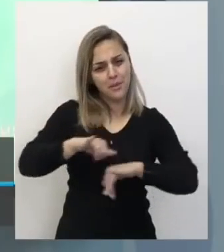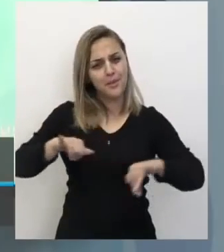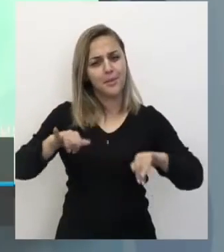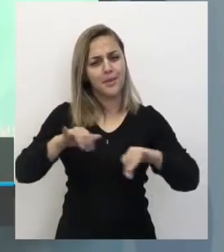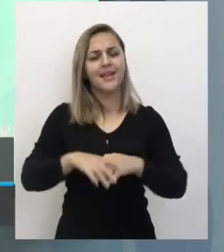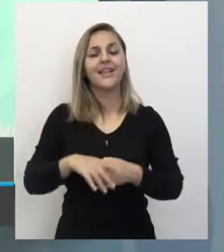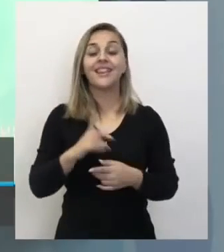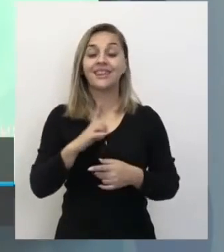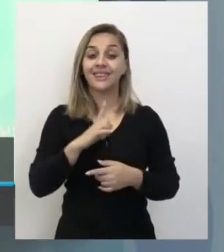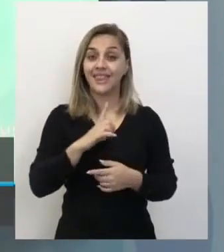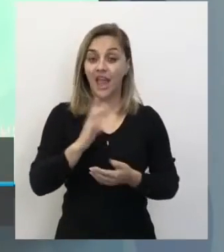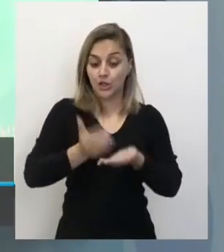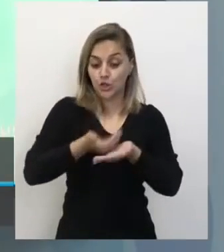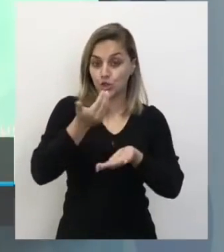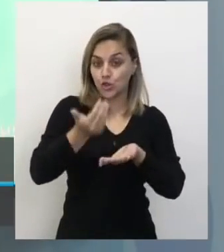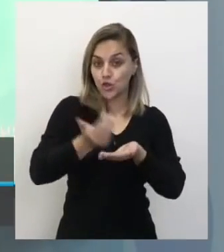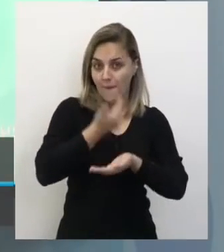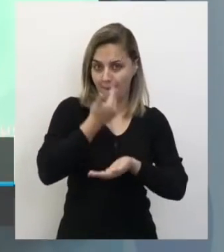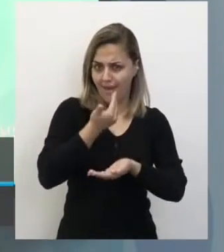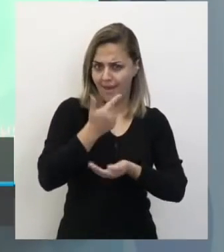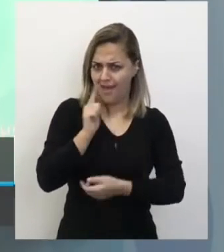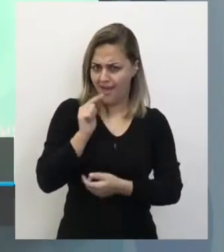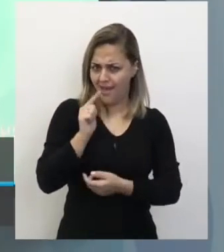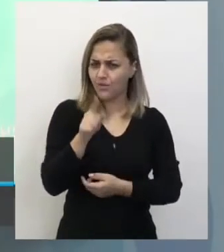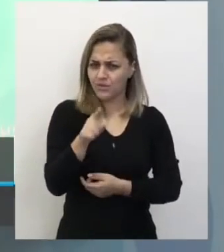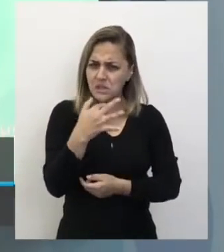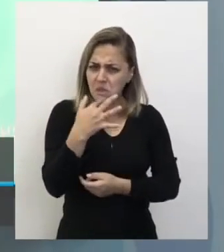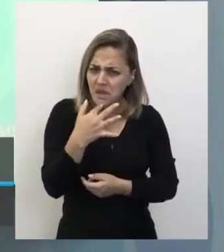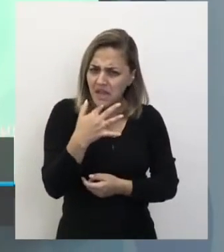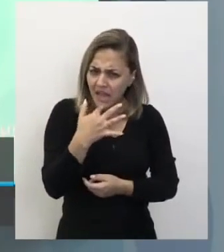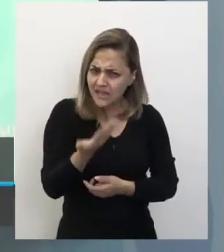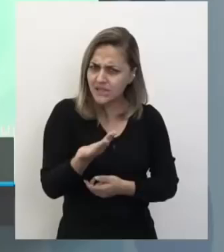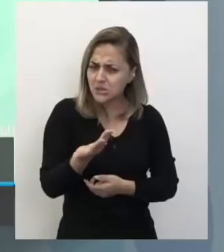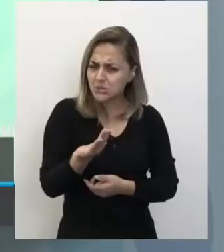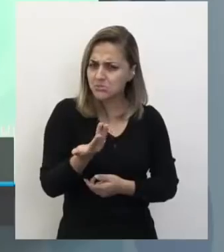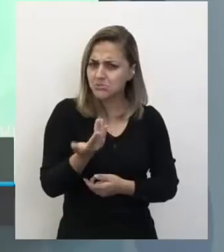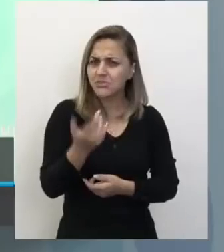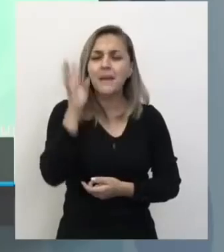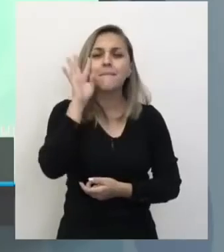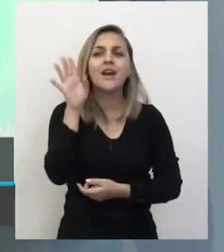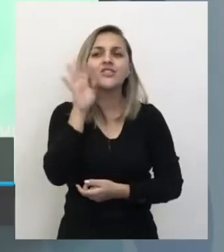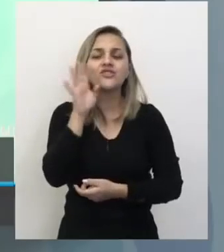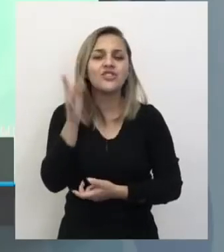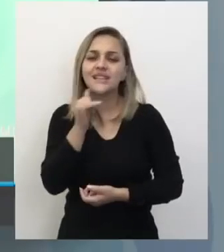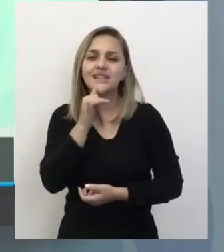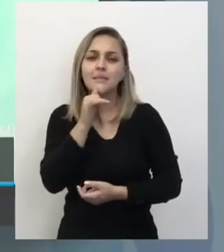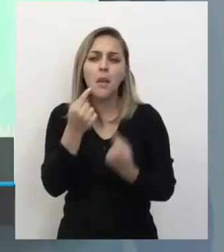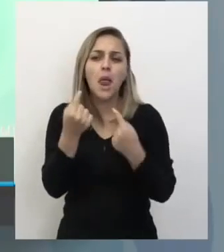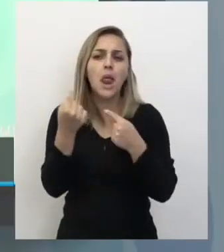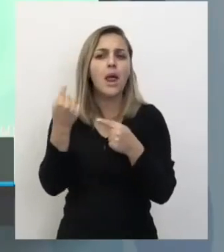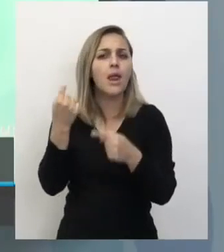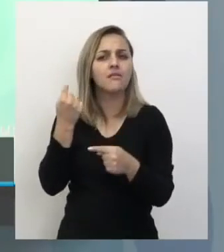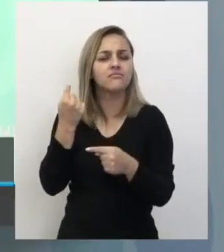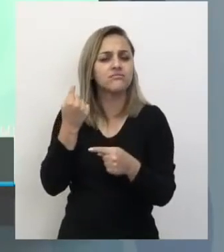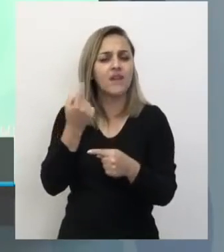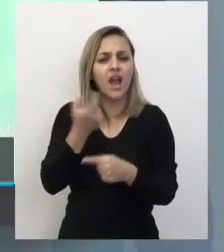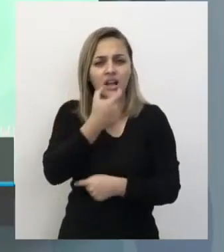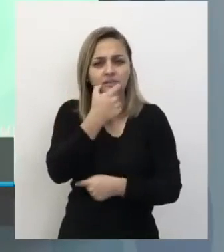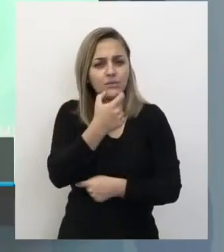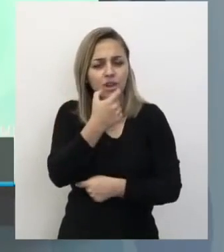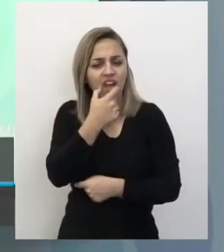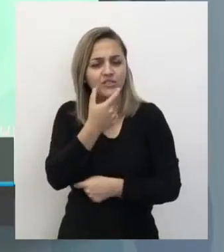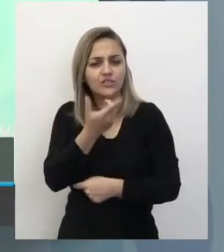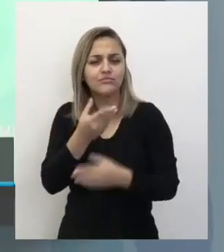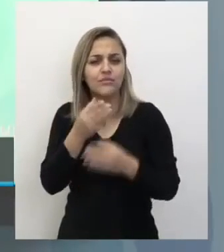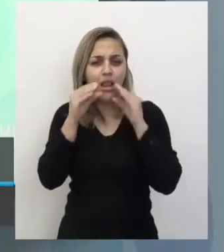mora aí no litoral conhece, né? Então, imagina uma época que você ainda não tinha bolachinha para fazer lanche, etc e tal. Então, diz que o caiçara, quando